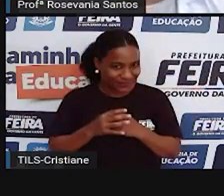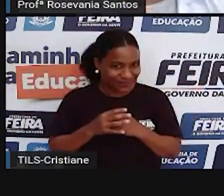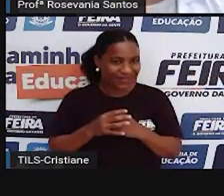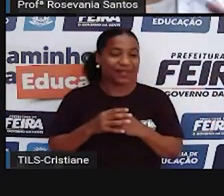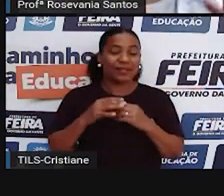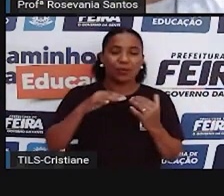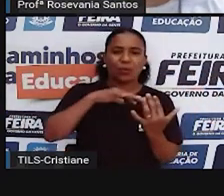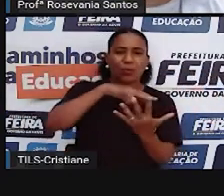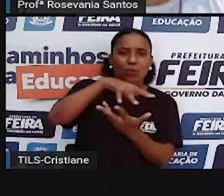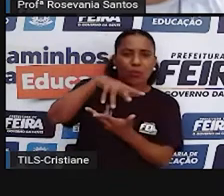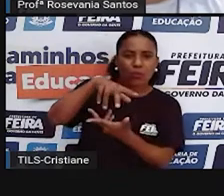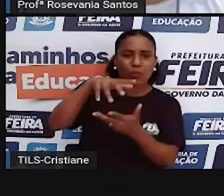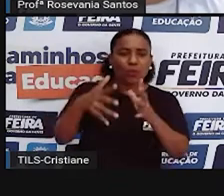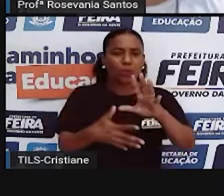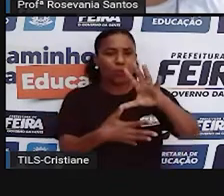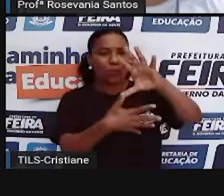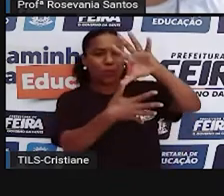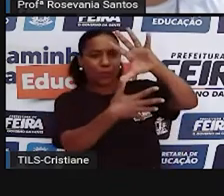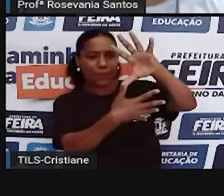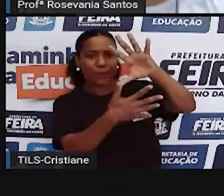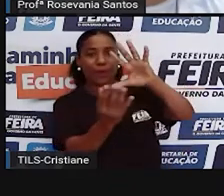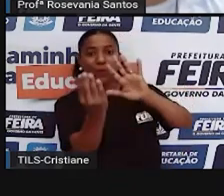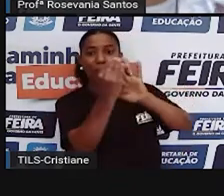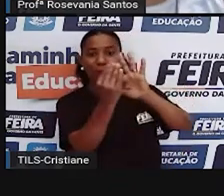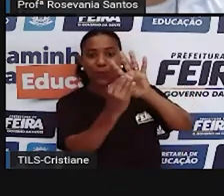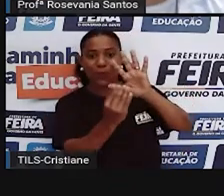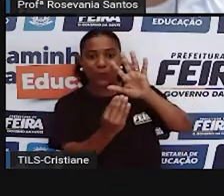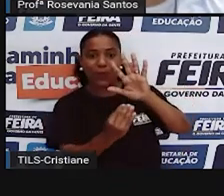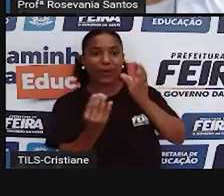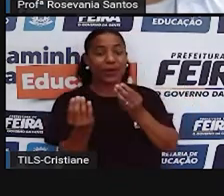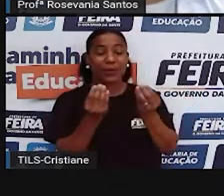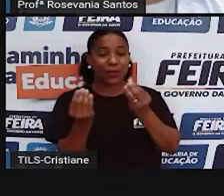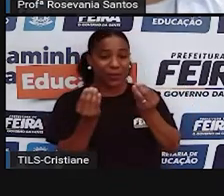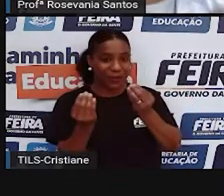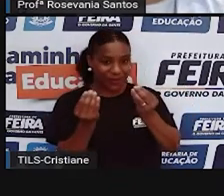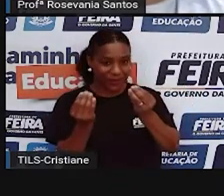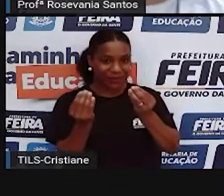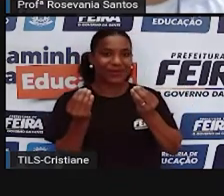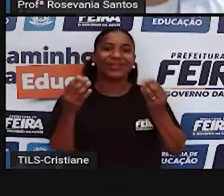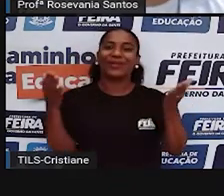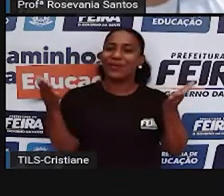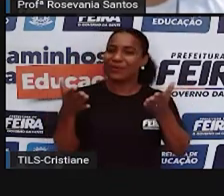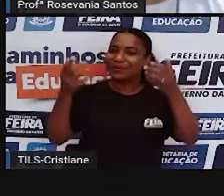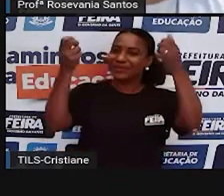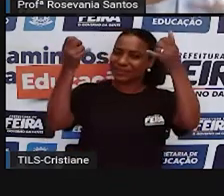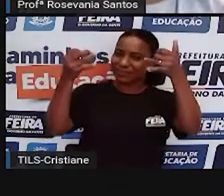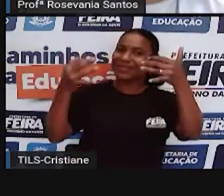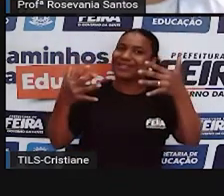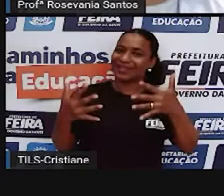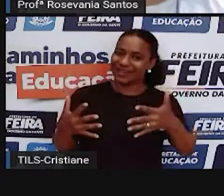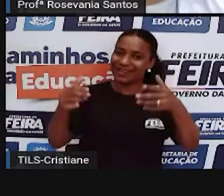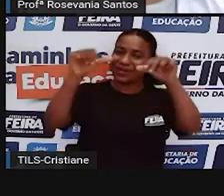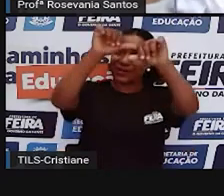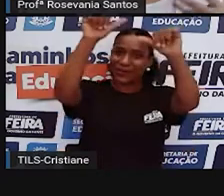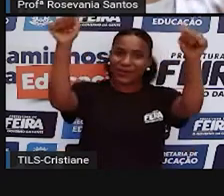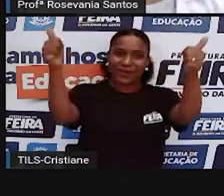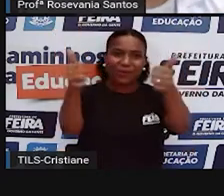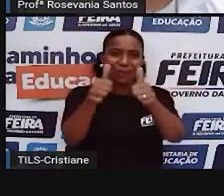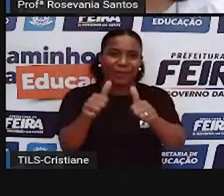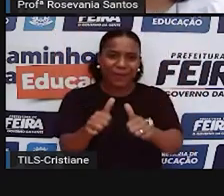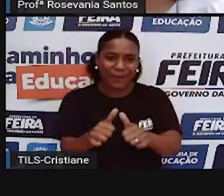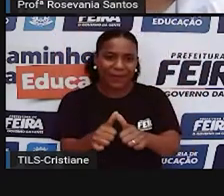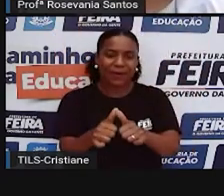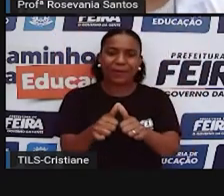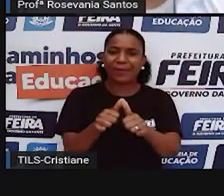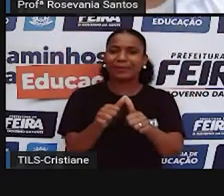através do mapa? Então, esse é o tema da aula de hoje. Nós vamos falar como é que a gente aprende, né,